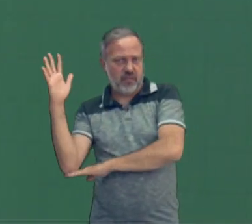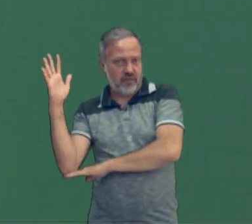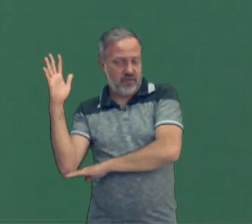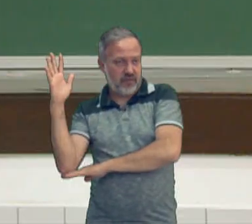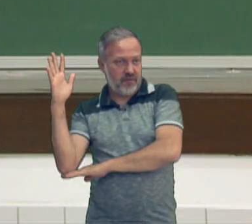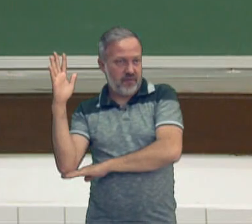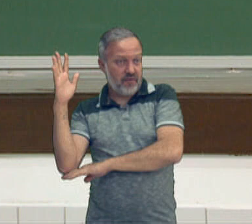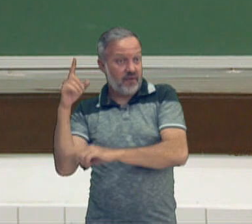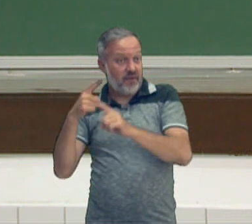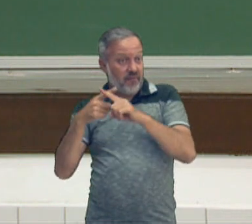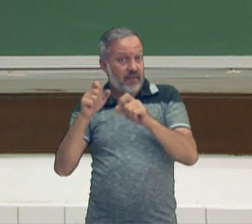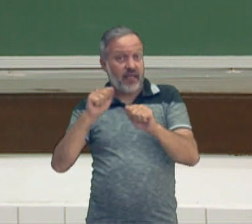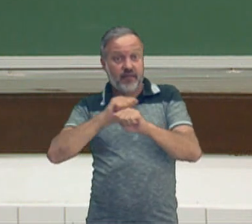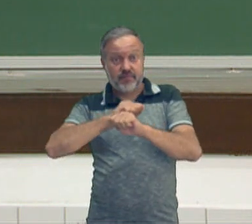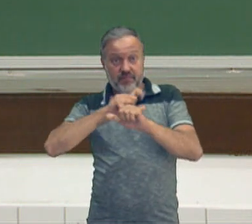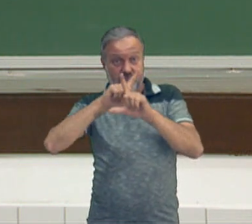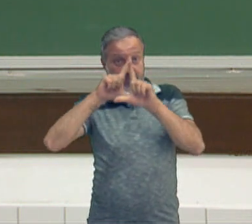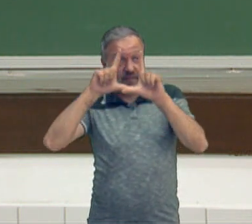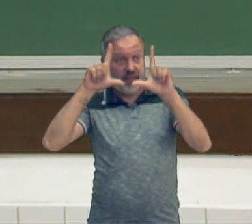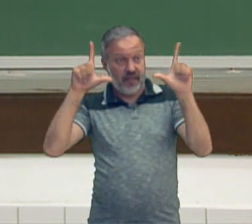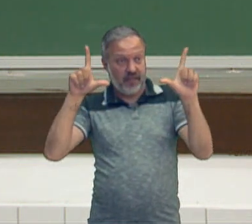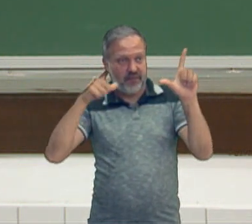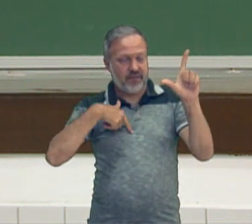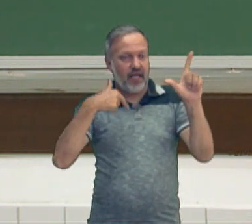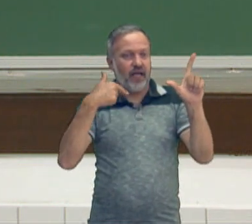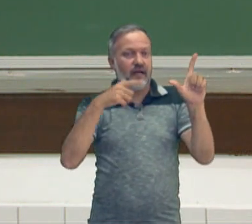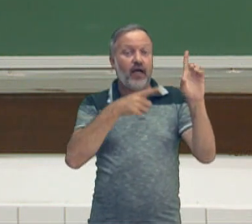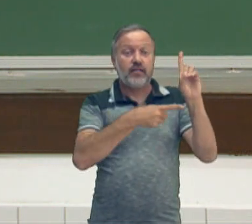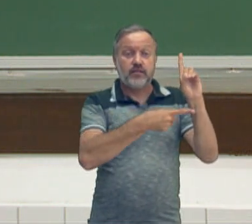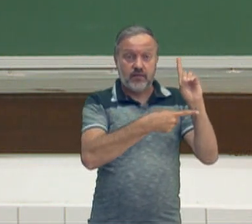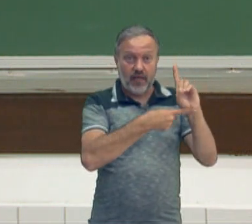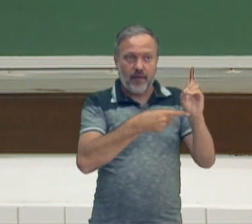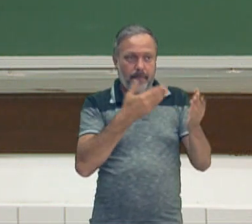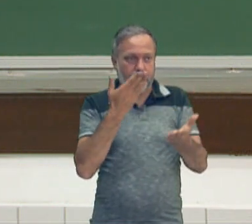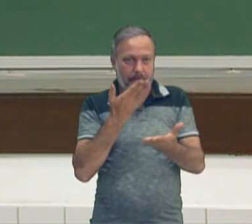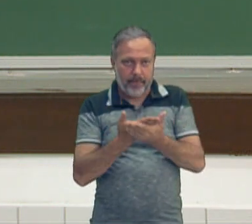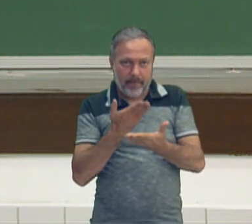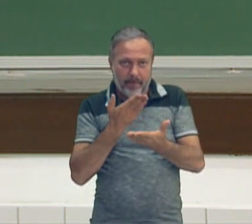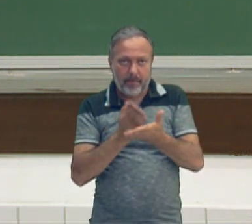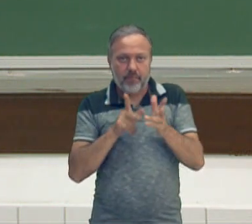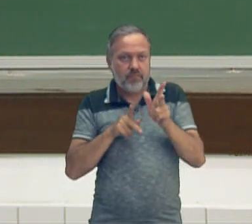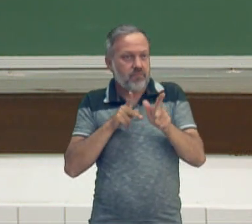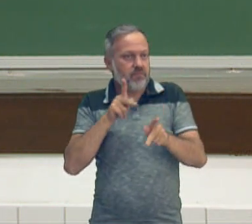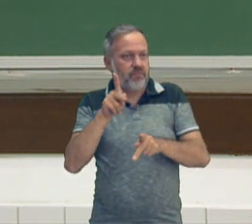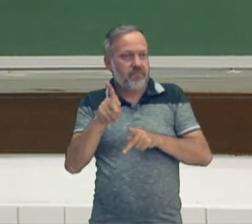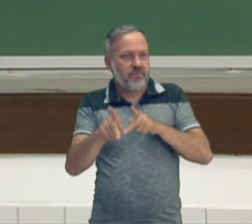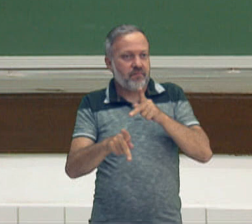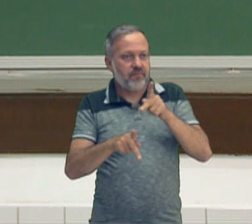ter respondido, né? Estudo da população, que é a questão correta.